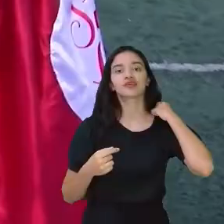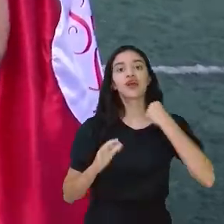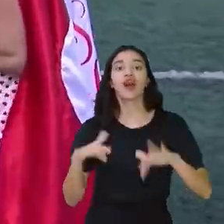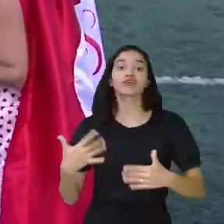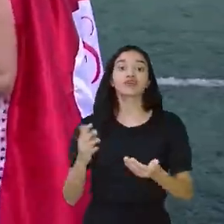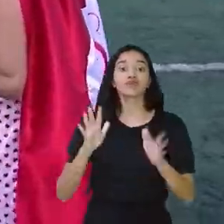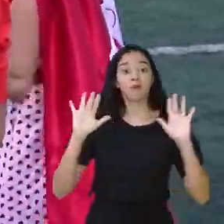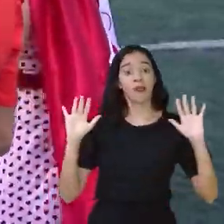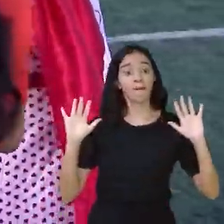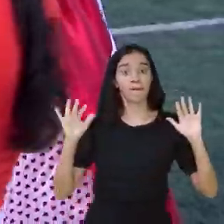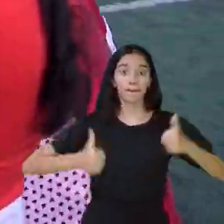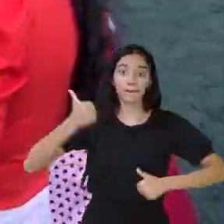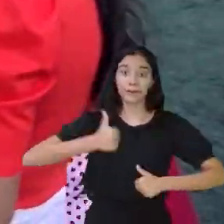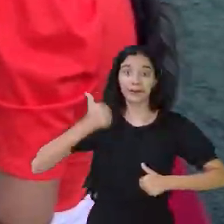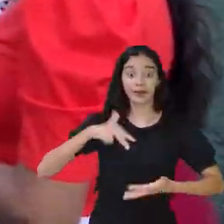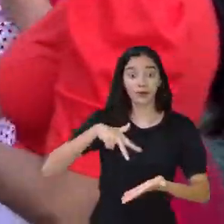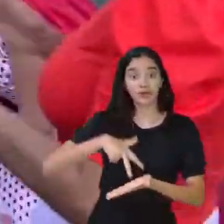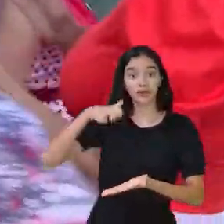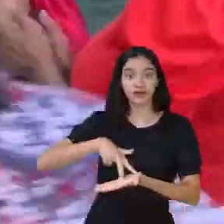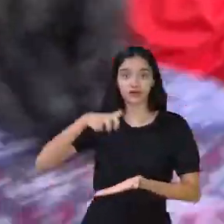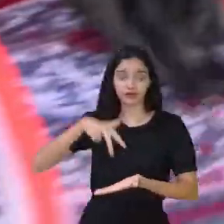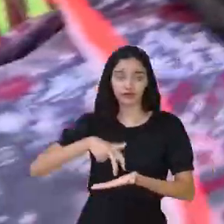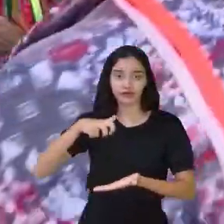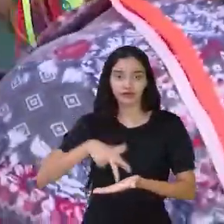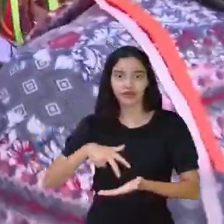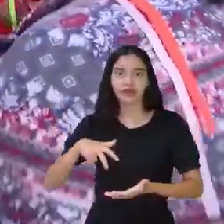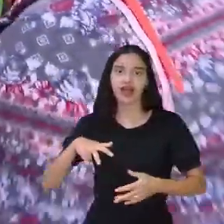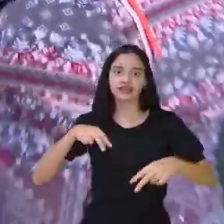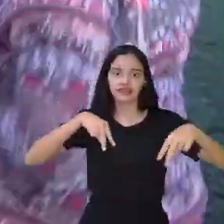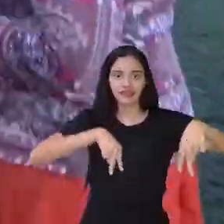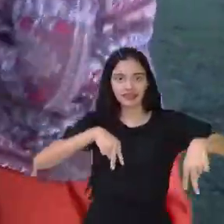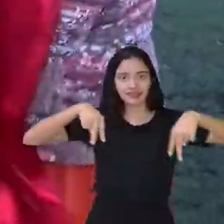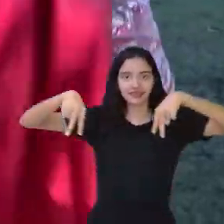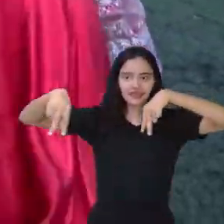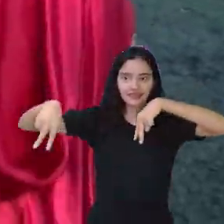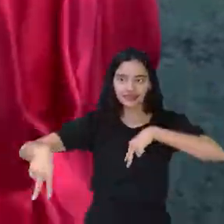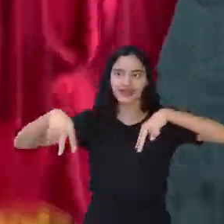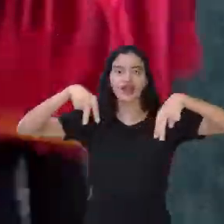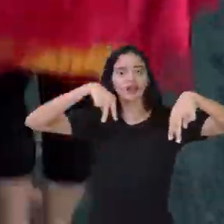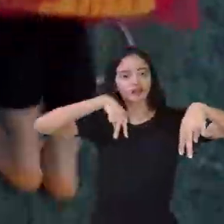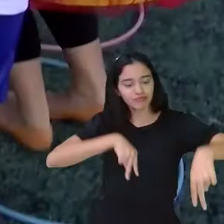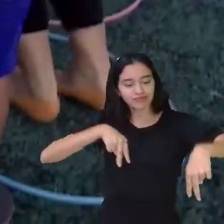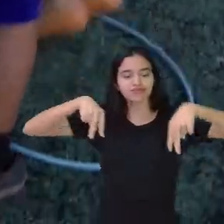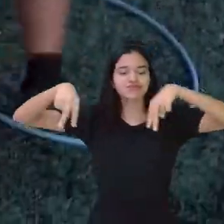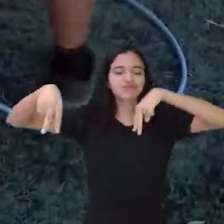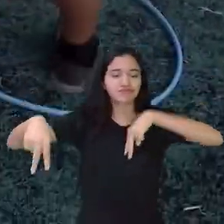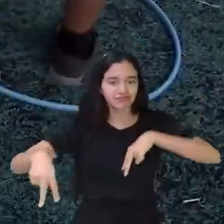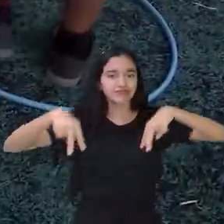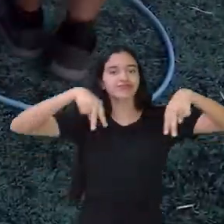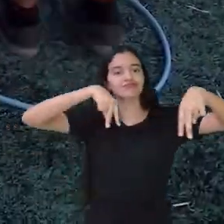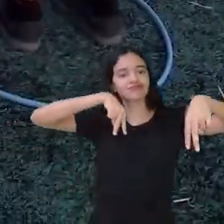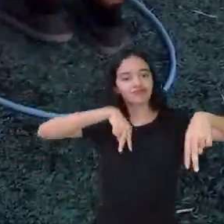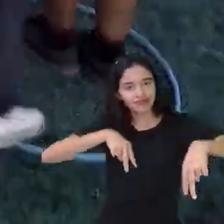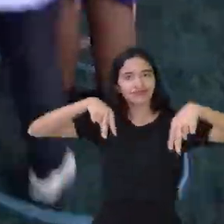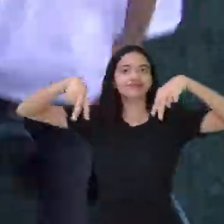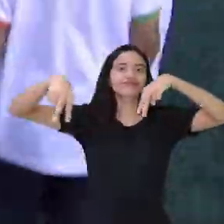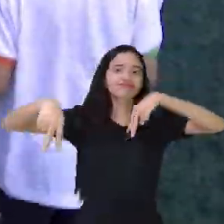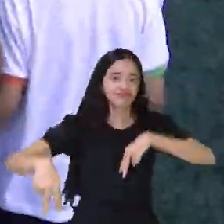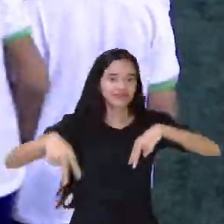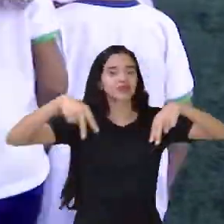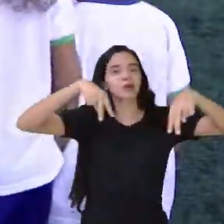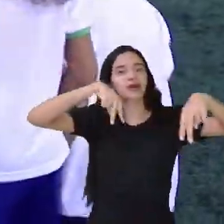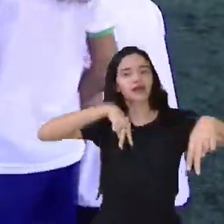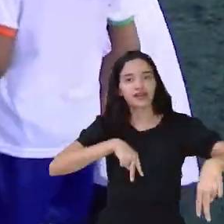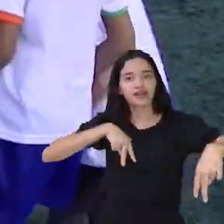faz com a mão Primeiro vamos lá pulando tá vamos lá Escravos de Jó joga o